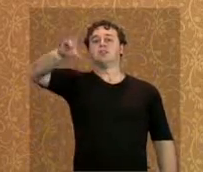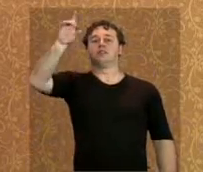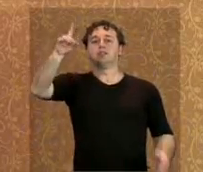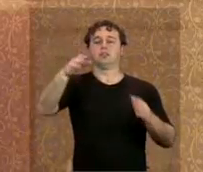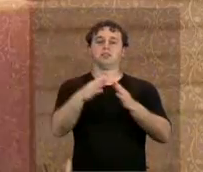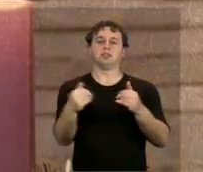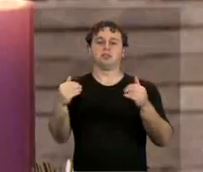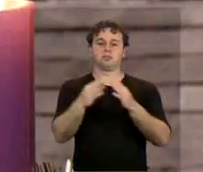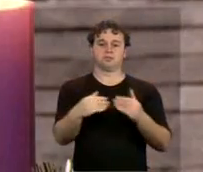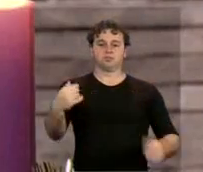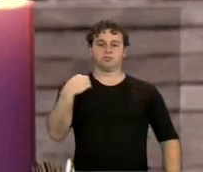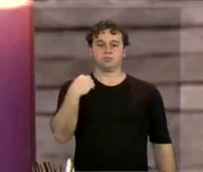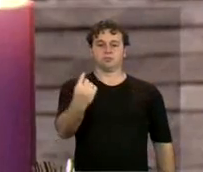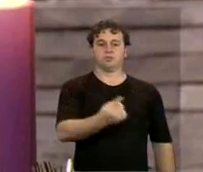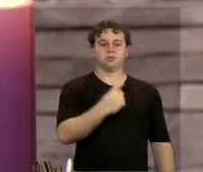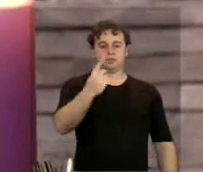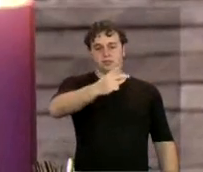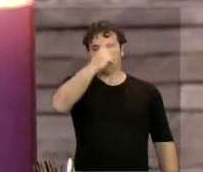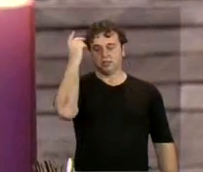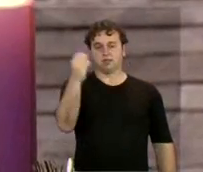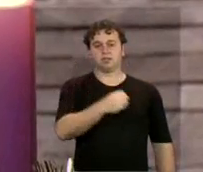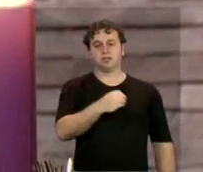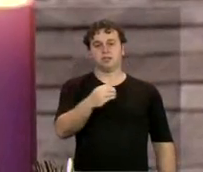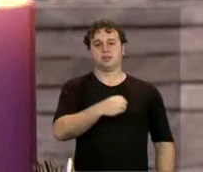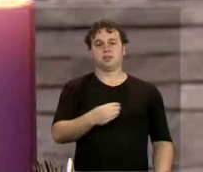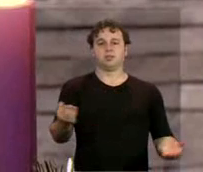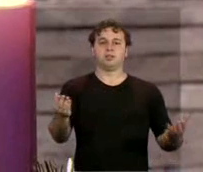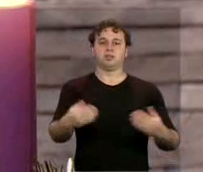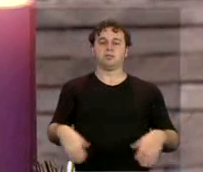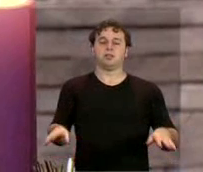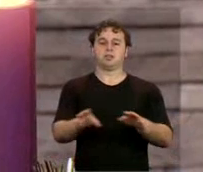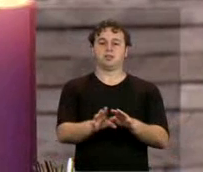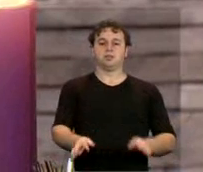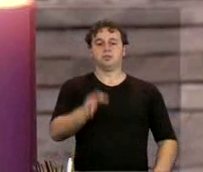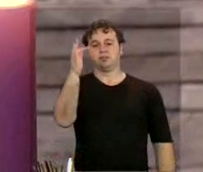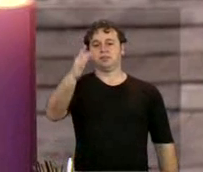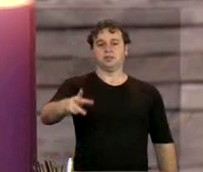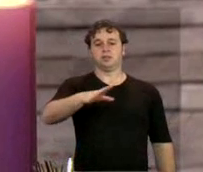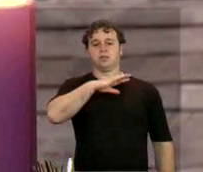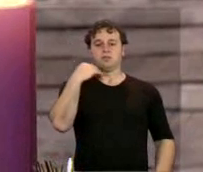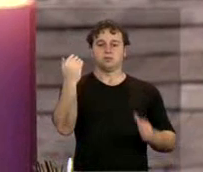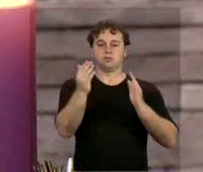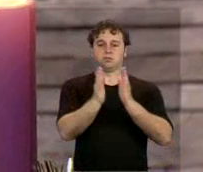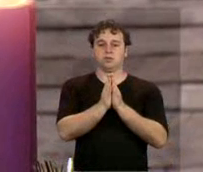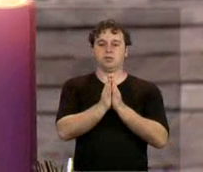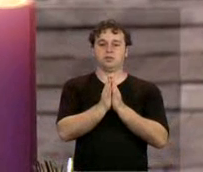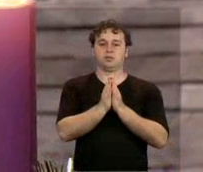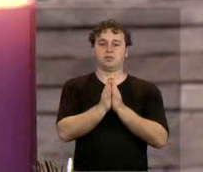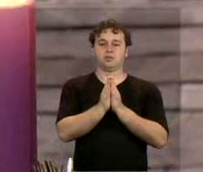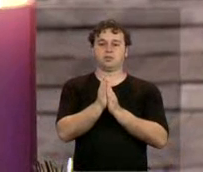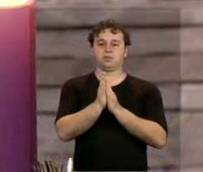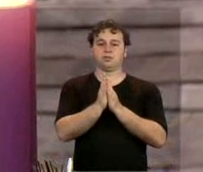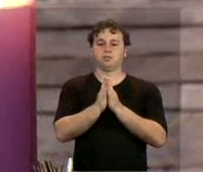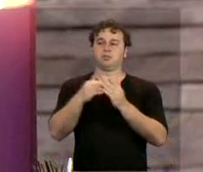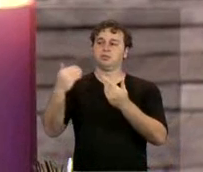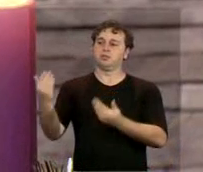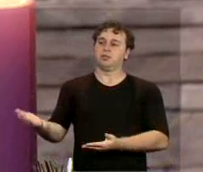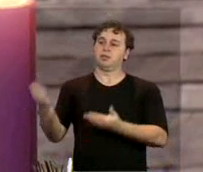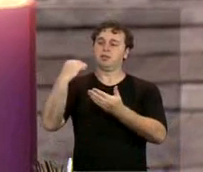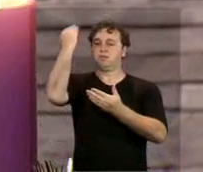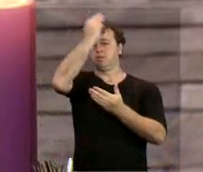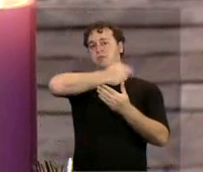Jesus. Santa Maria, Mãe de Deus, rogai por nós, pecadores, agora e na hora de nossa morte.